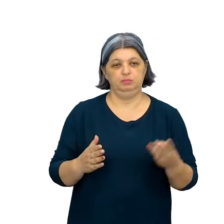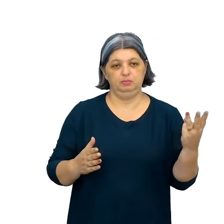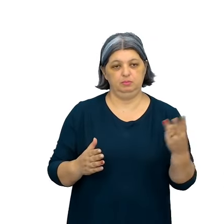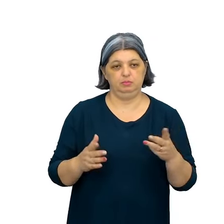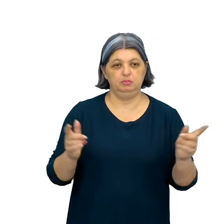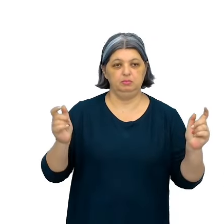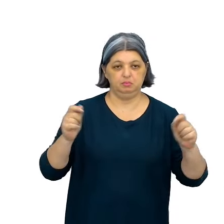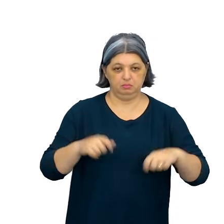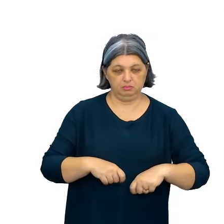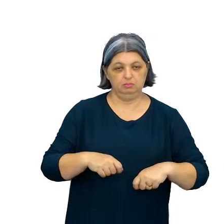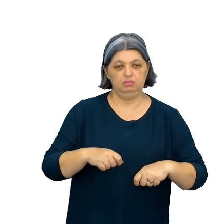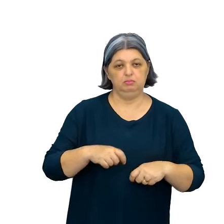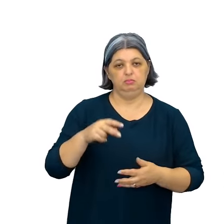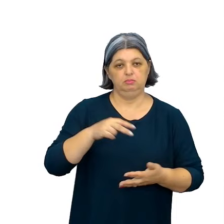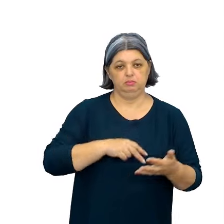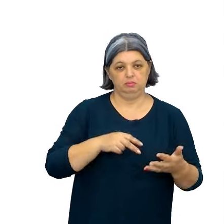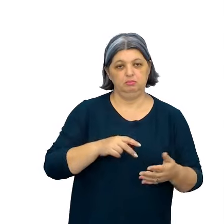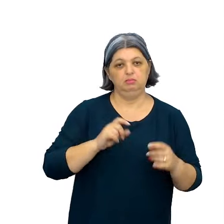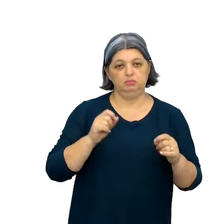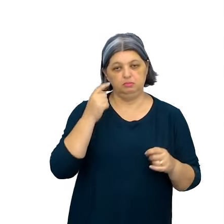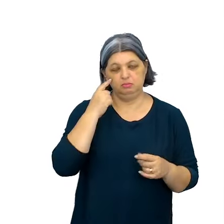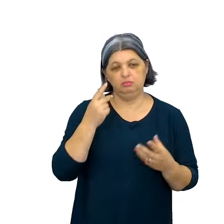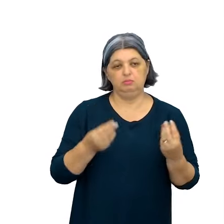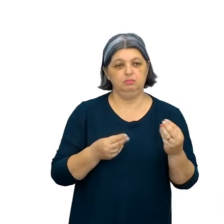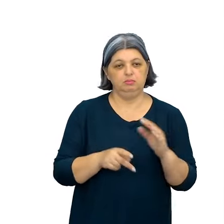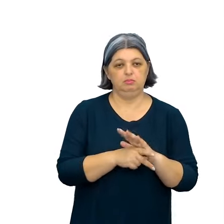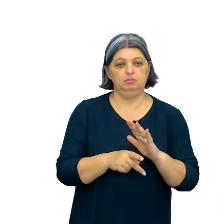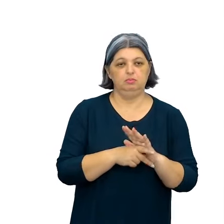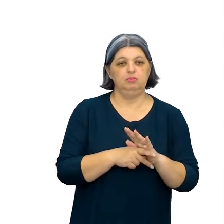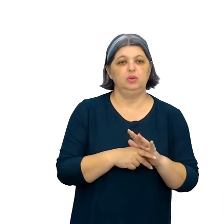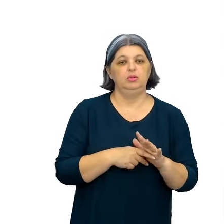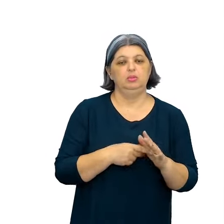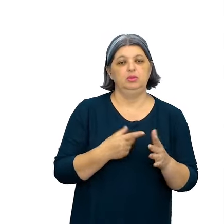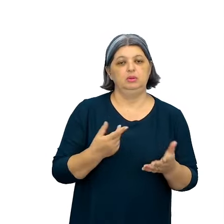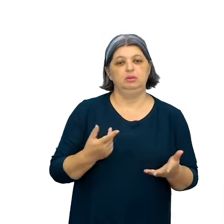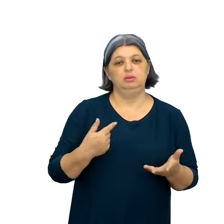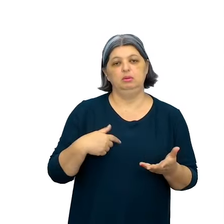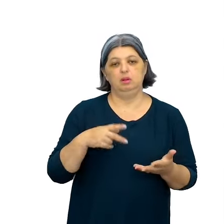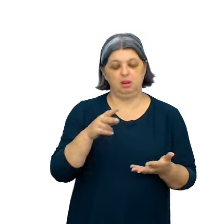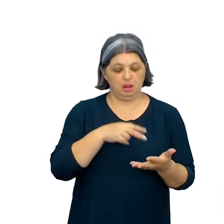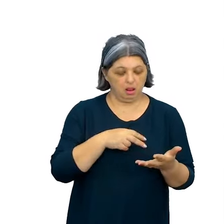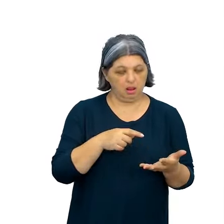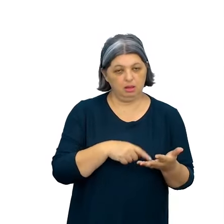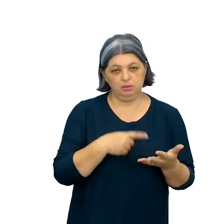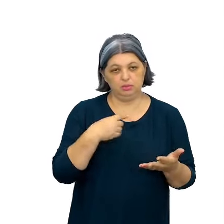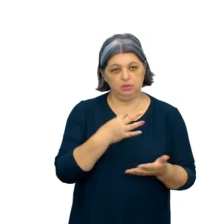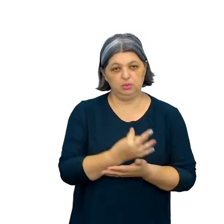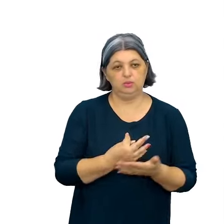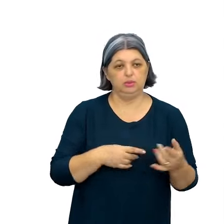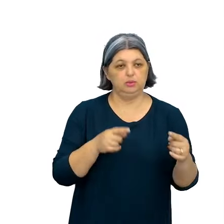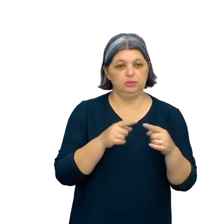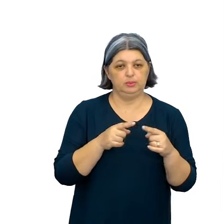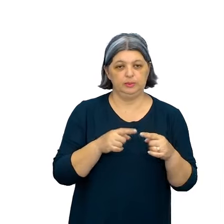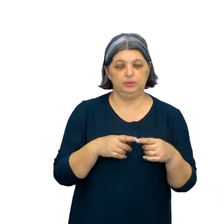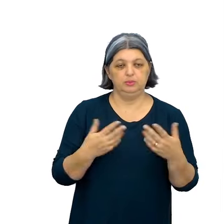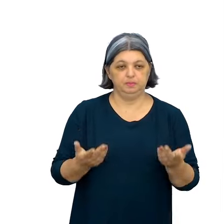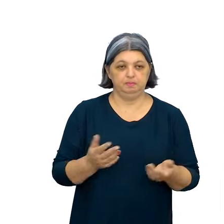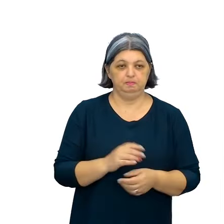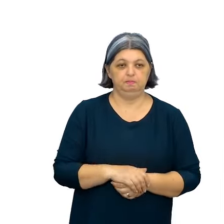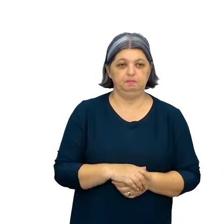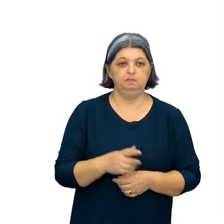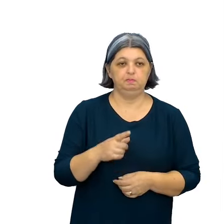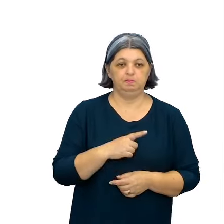leitura, professores, que nós vamos ver aqui, é a capacidade de apreciação e réplica do leitor em relação ao texto, né? Daí